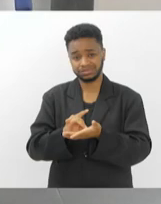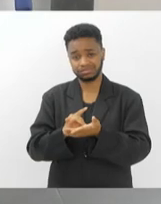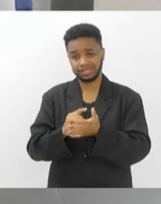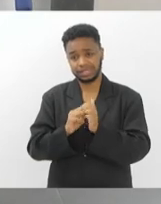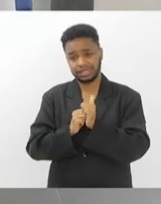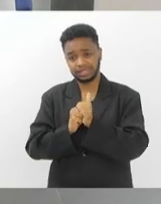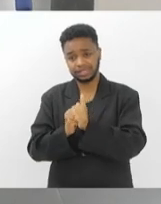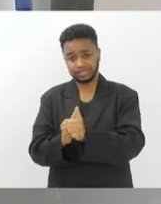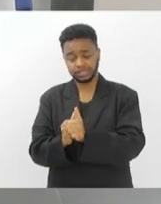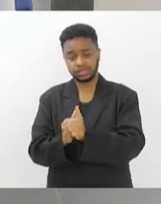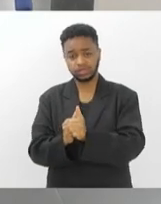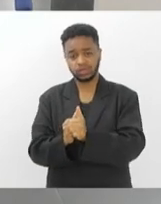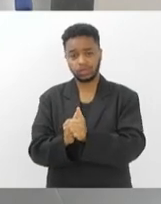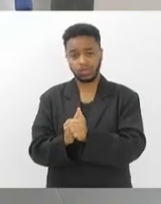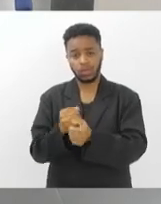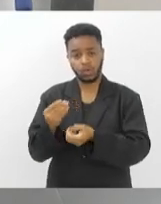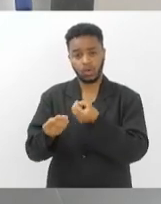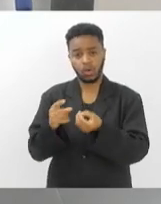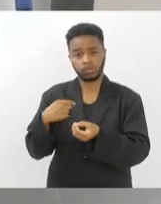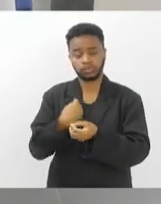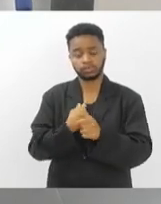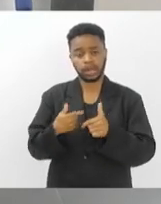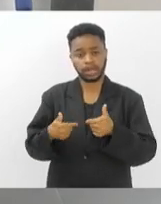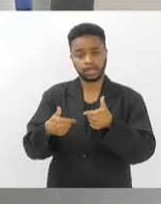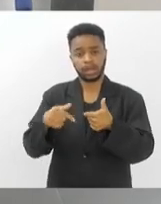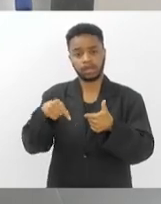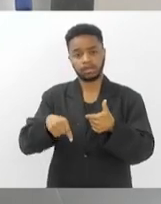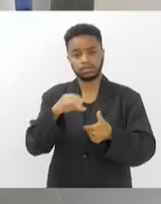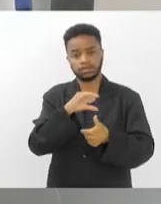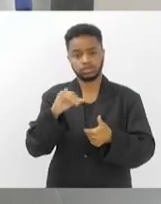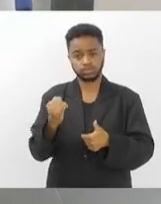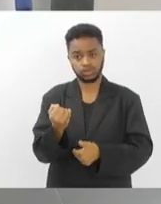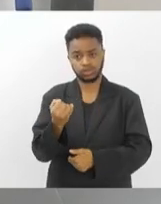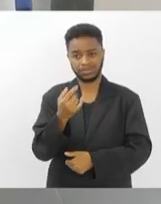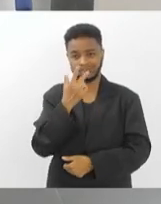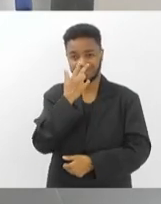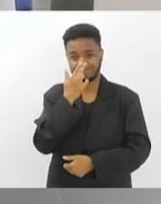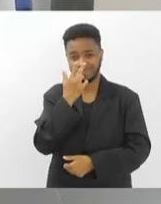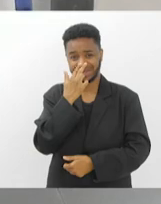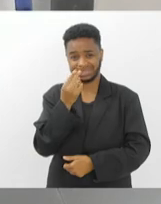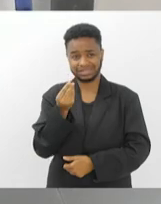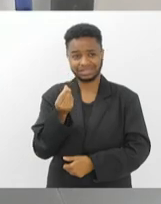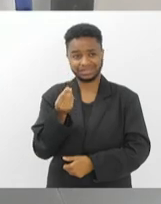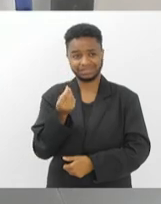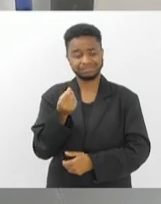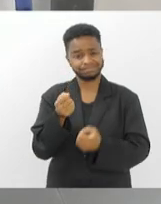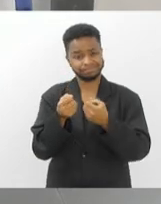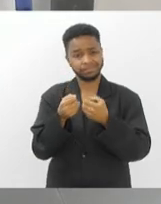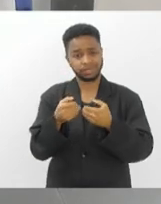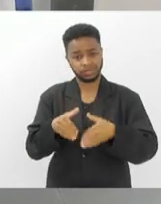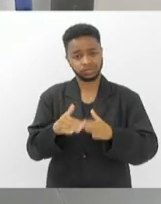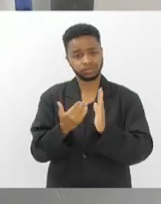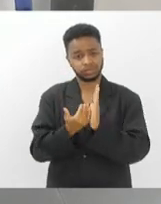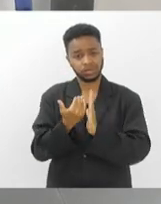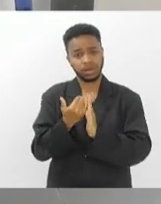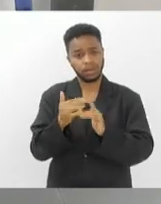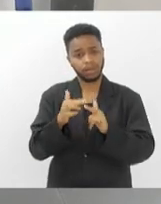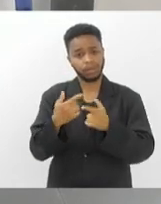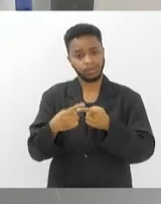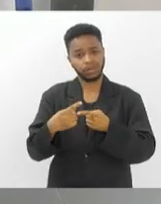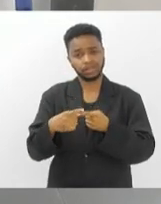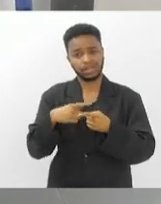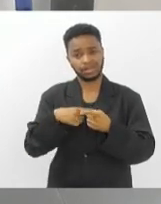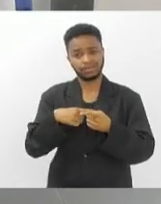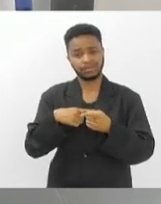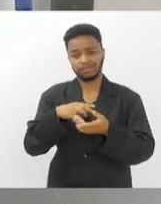inteligência do que a gente tem feito ao longo desse tempo aqui na CCJ, me parece muito prejudicado por diversas iniciativas,